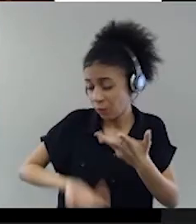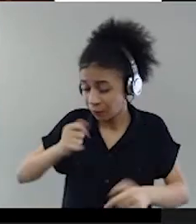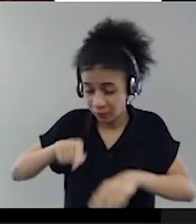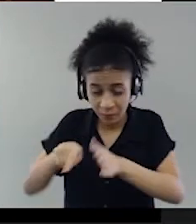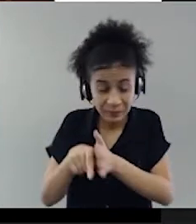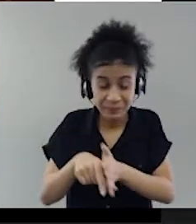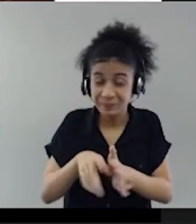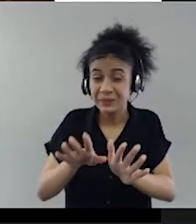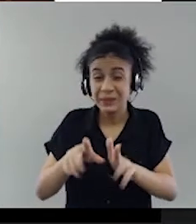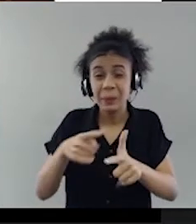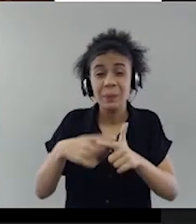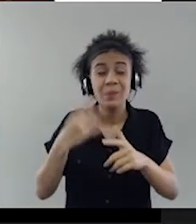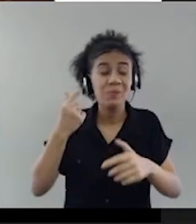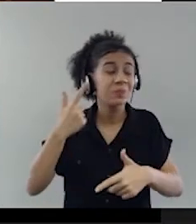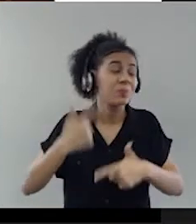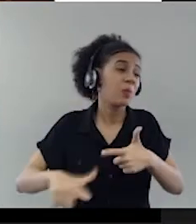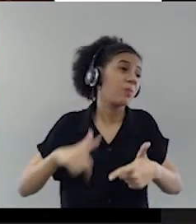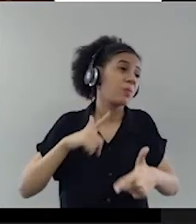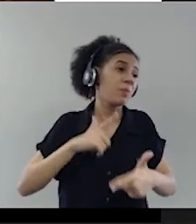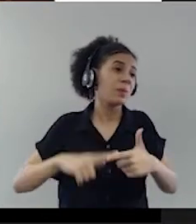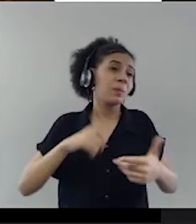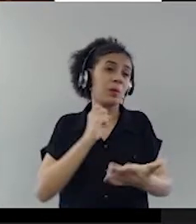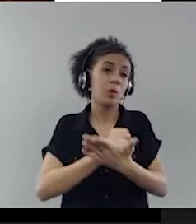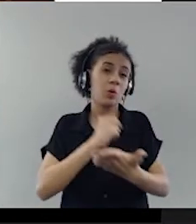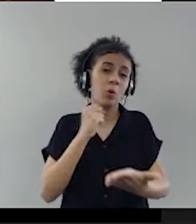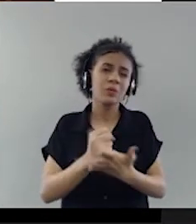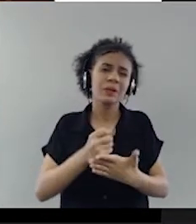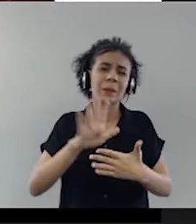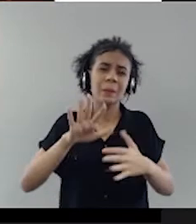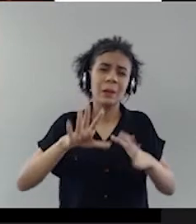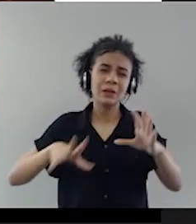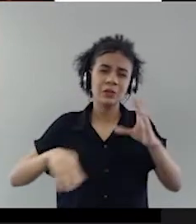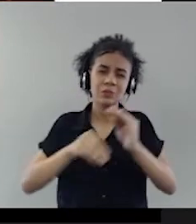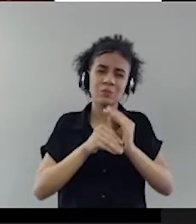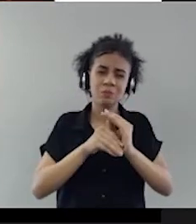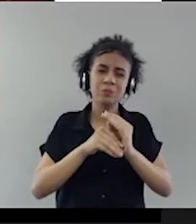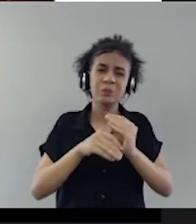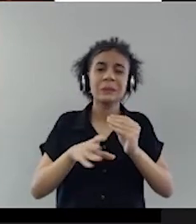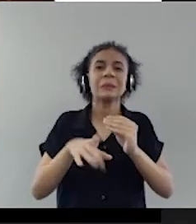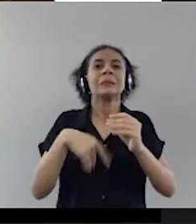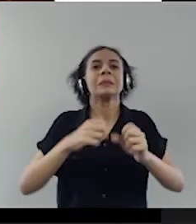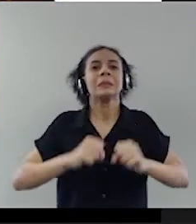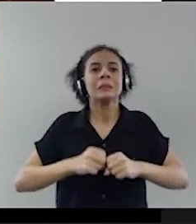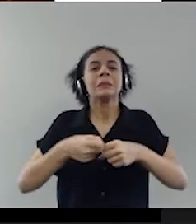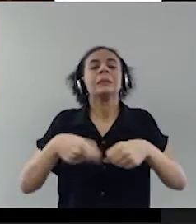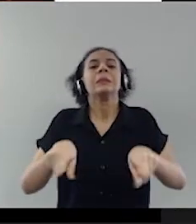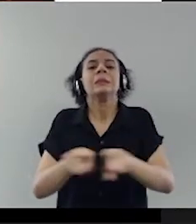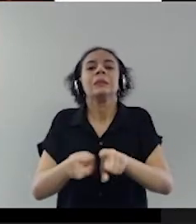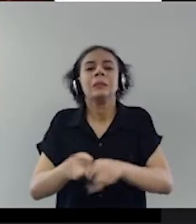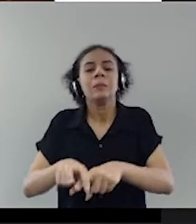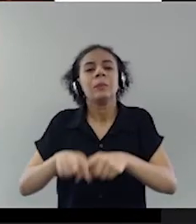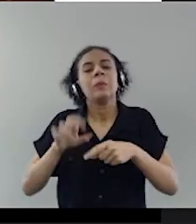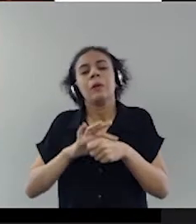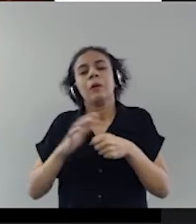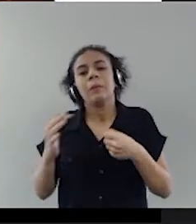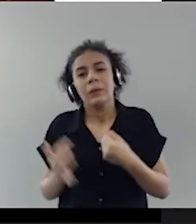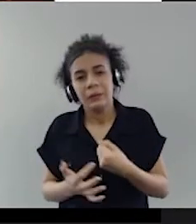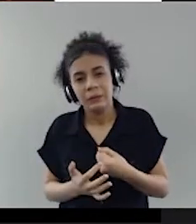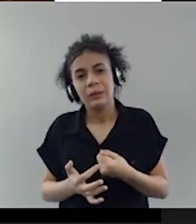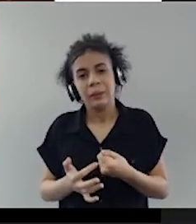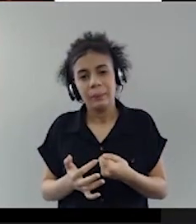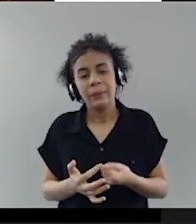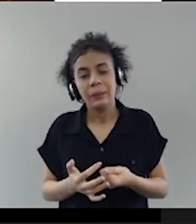está vendo um monte de conflito aí nesses contratos mais complexos e foram potencializados pela questão da pandemia, e